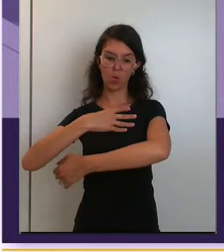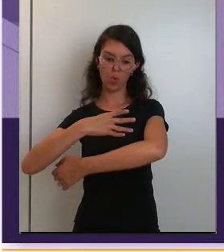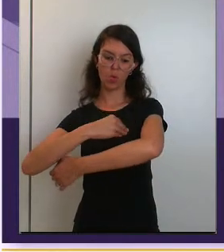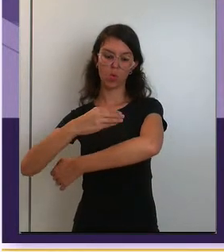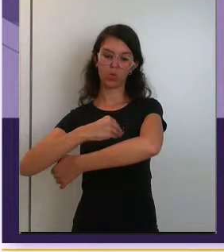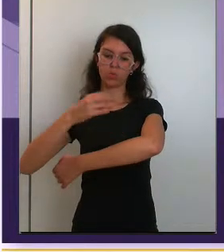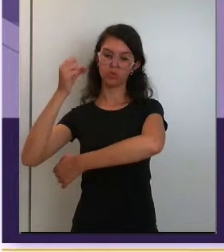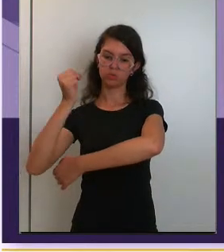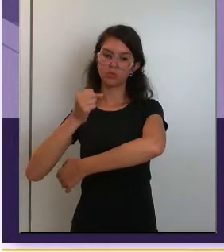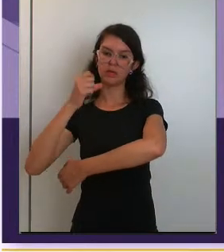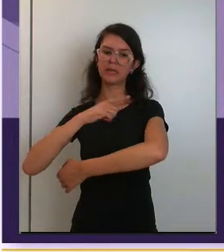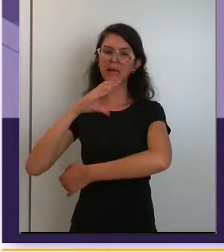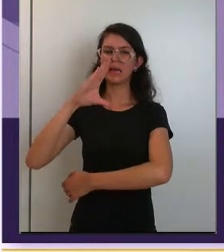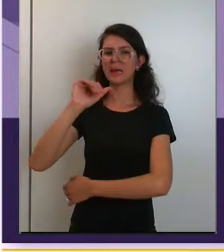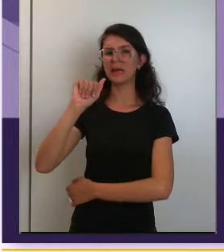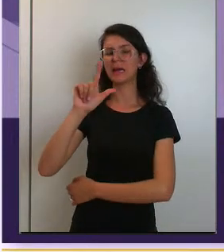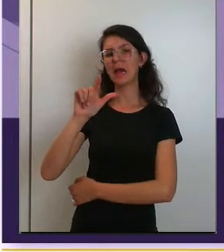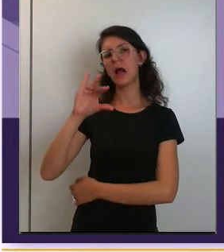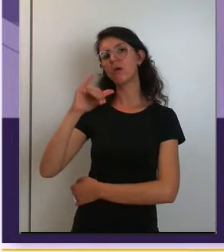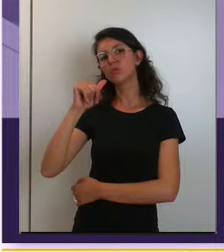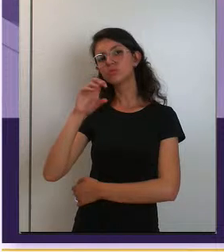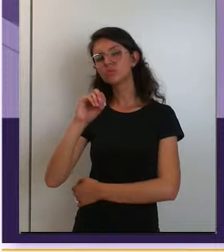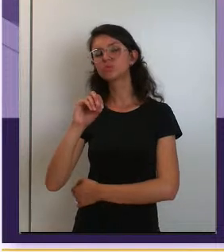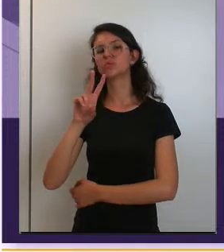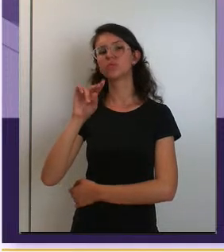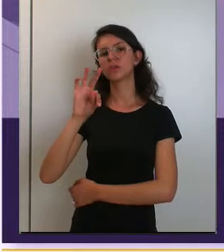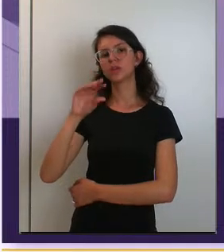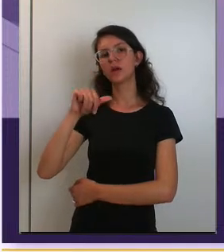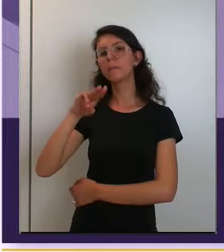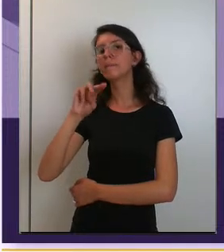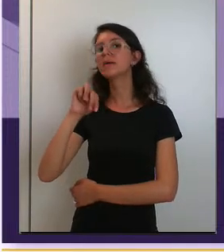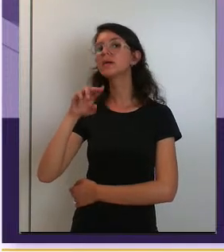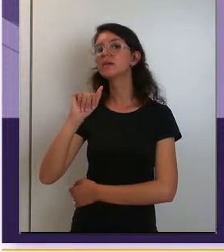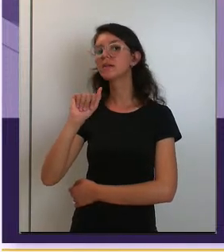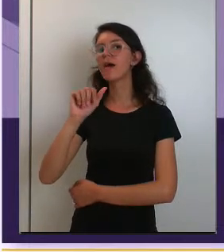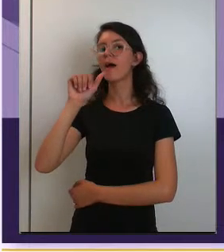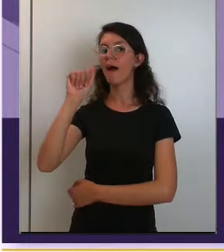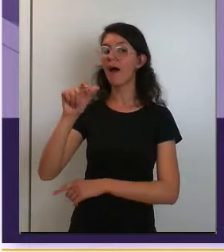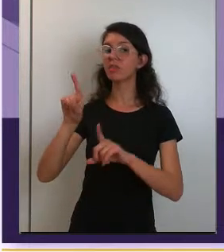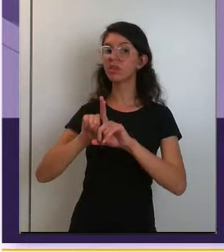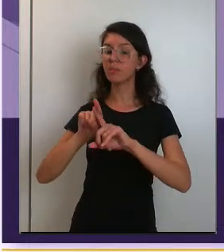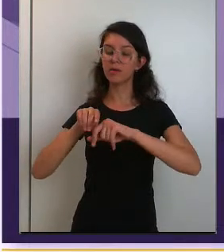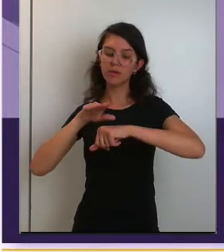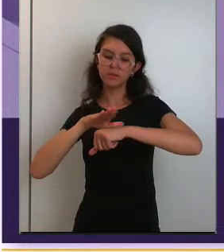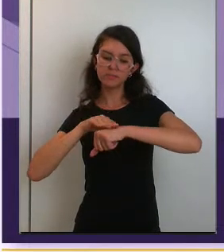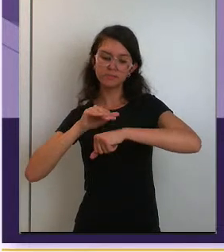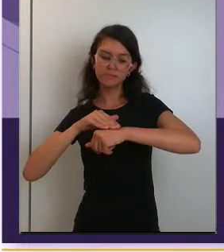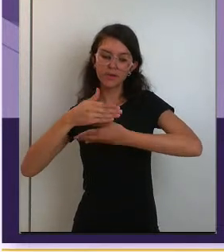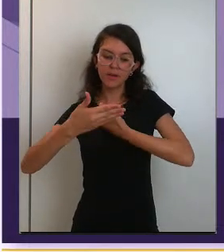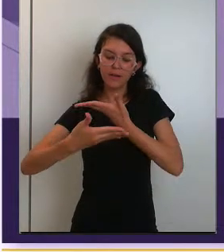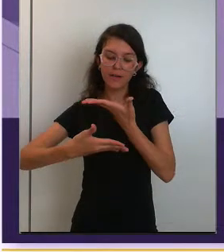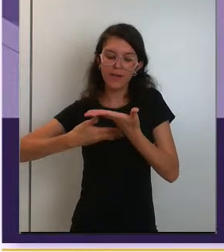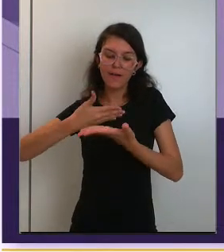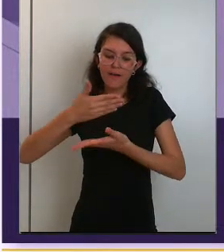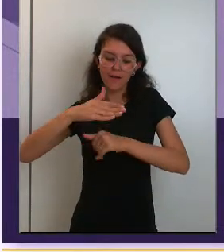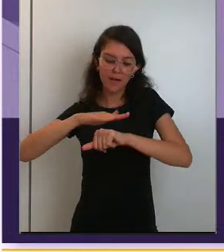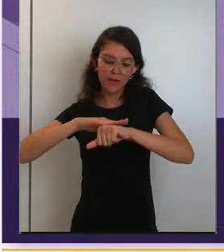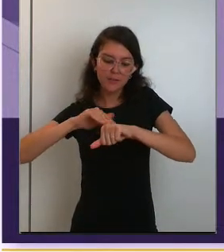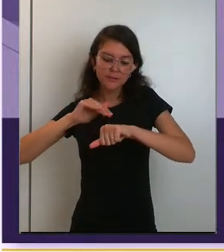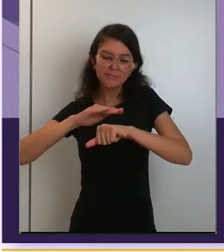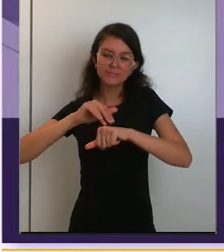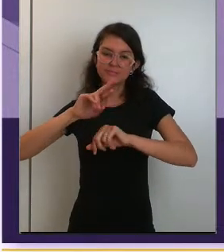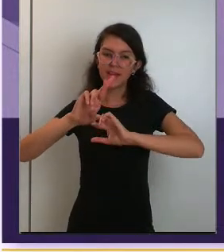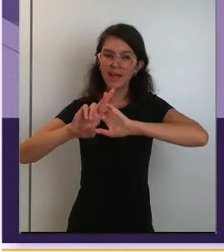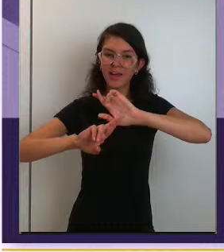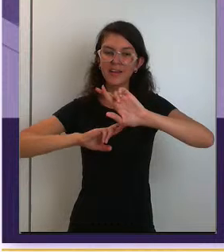fonte importante de cálcio, vitamina A e nutrientes. E tem a questão do afeto também, né? Que é uma relação de carinho, de